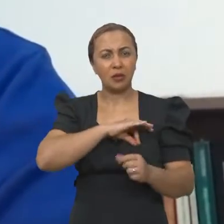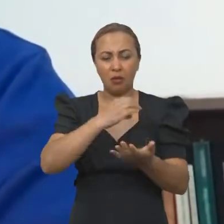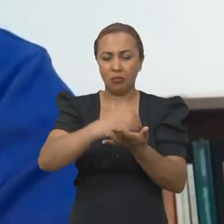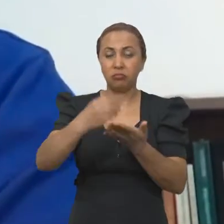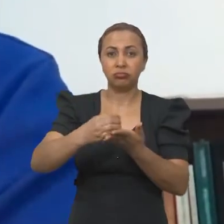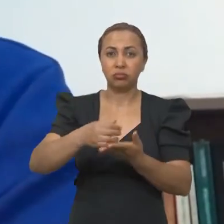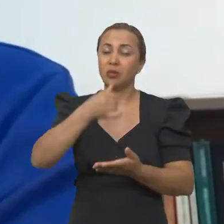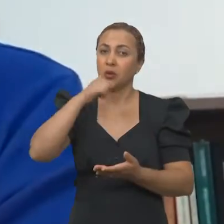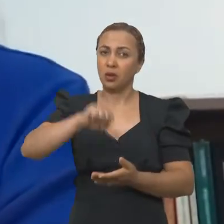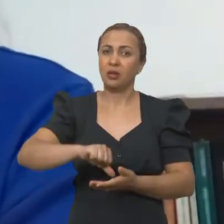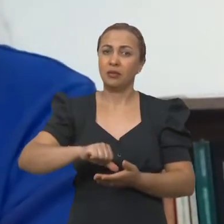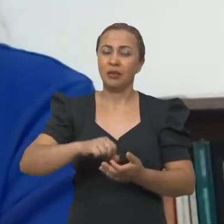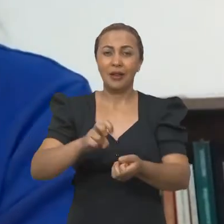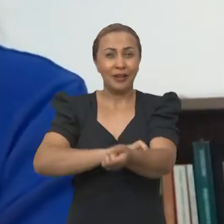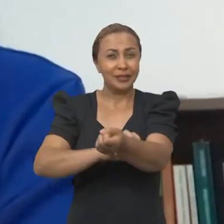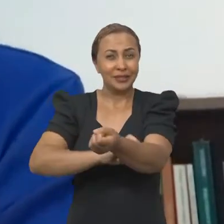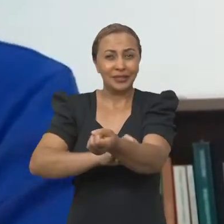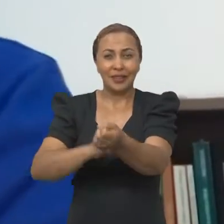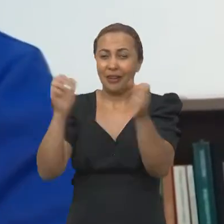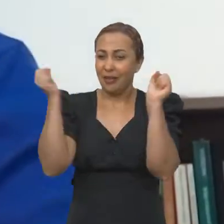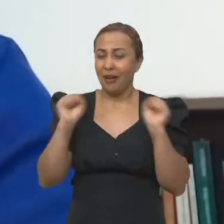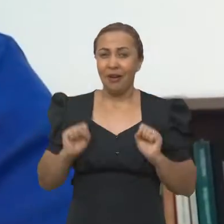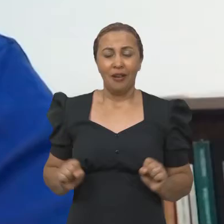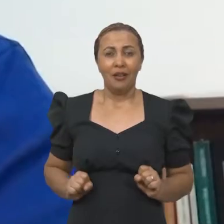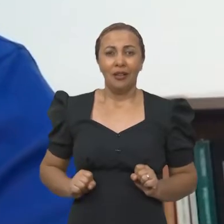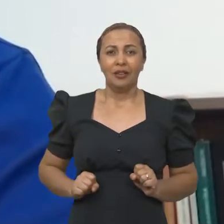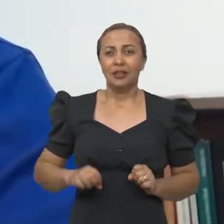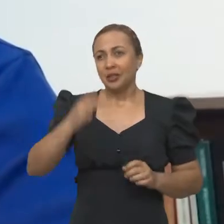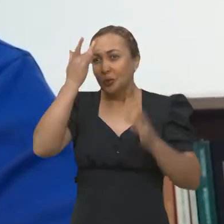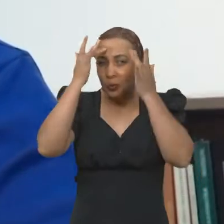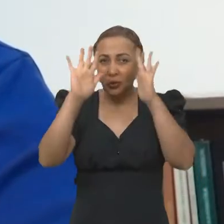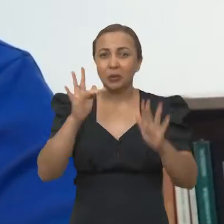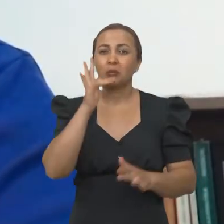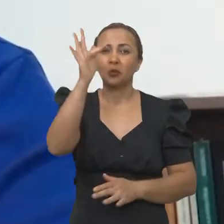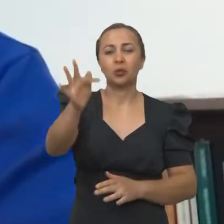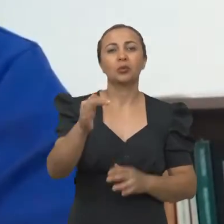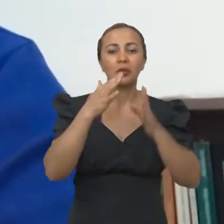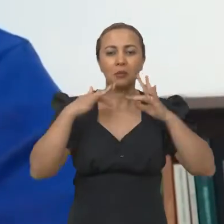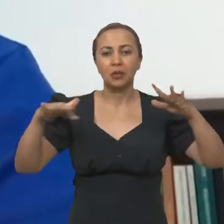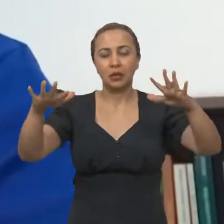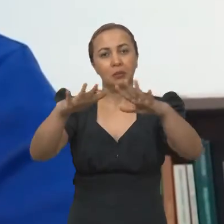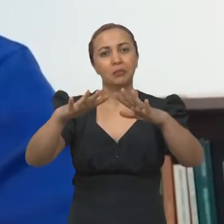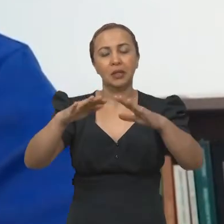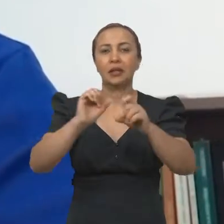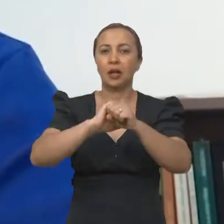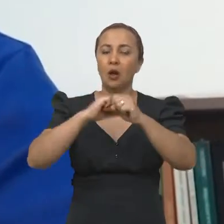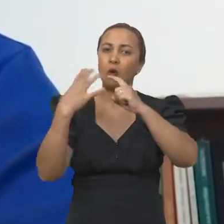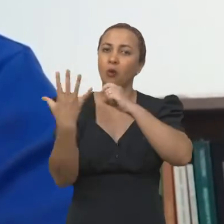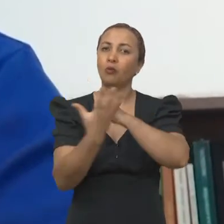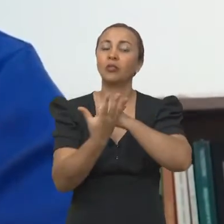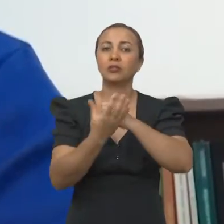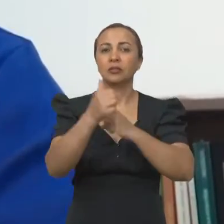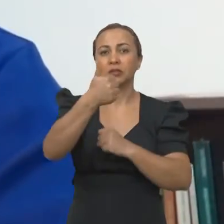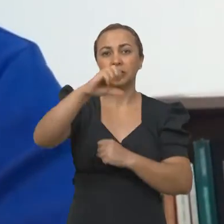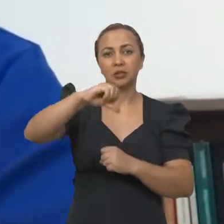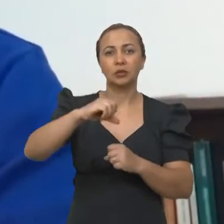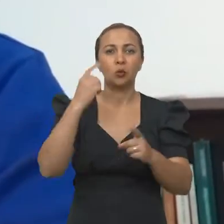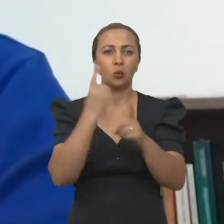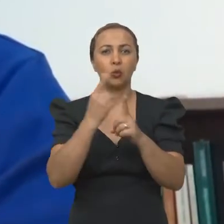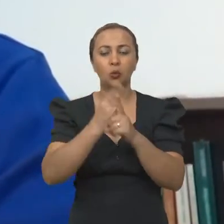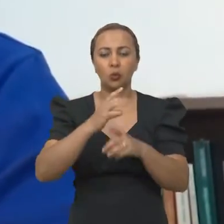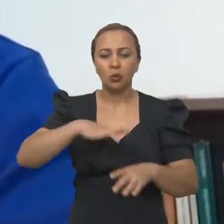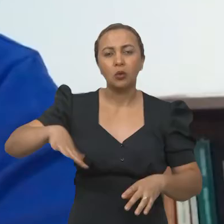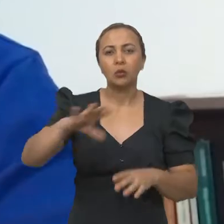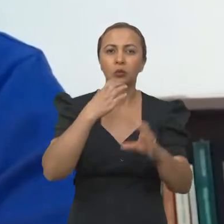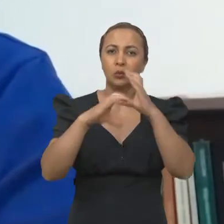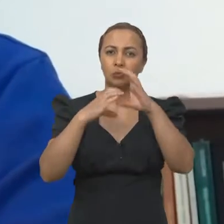contratos precários, todo tipo de estresse e muitas incertezas sobre o futuro. A pandemia da Covid-19 encontrou o setor